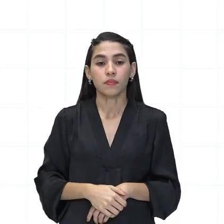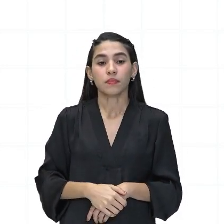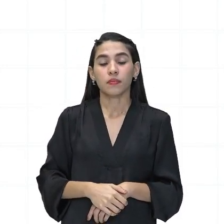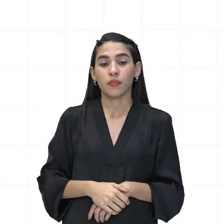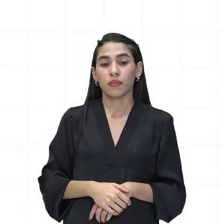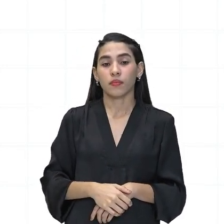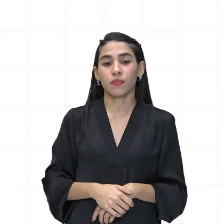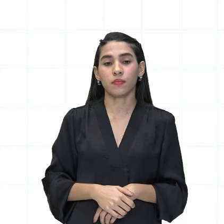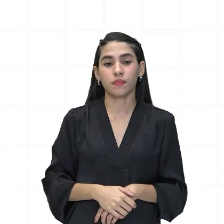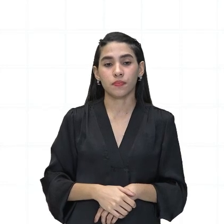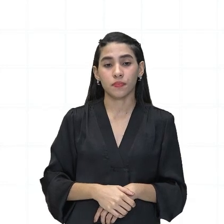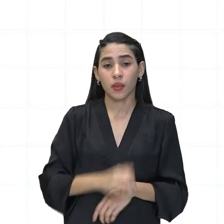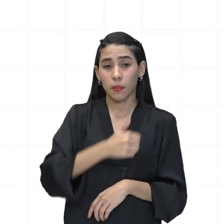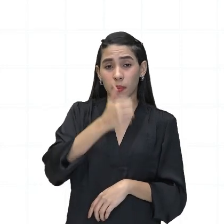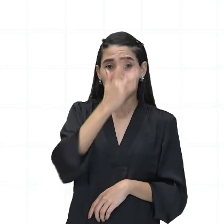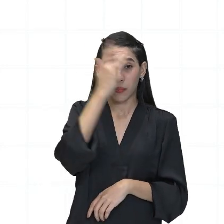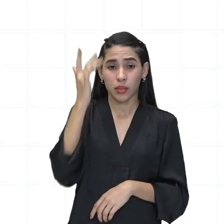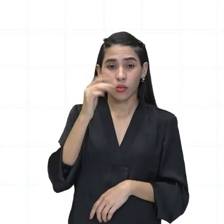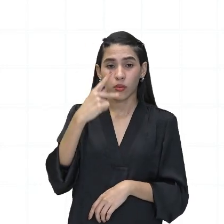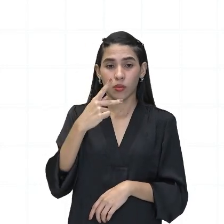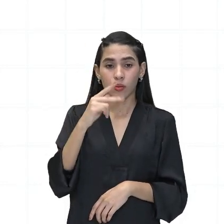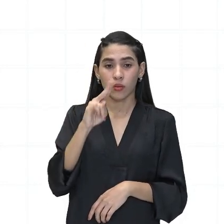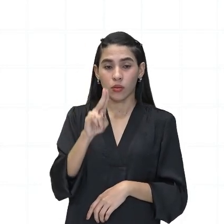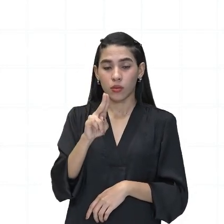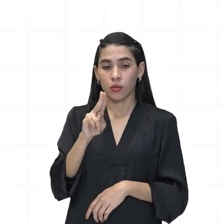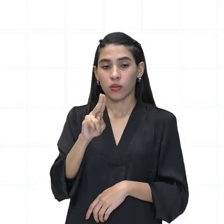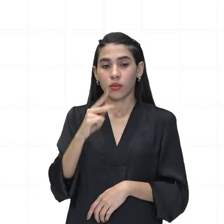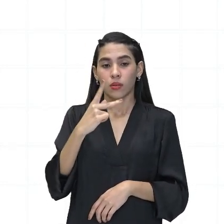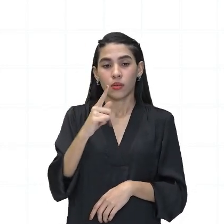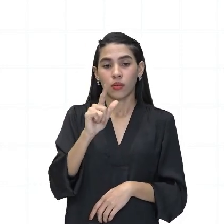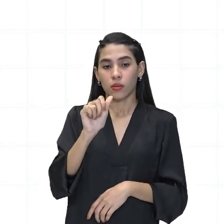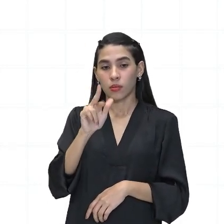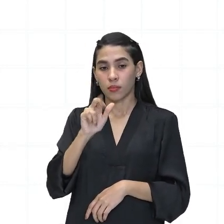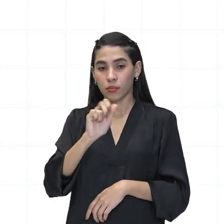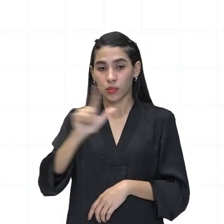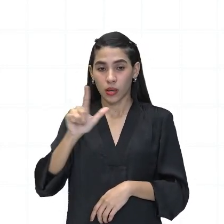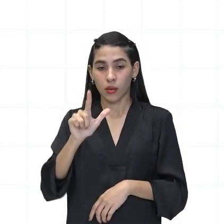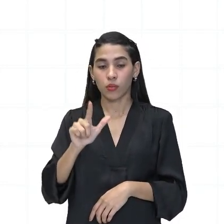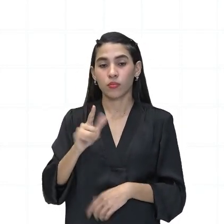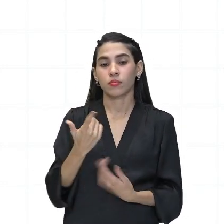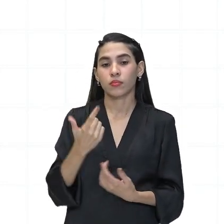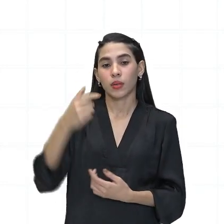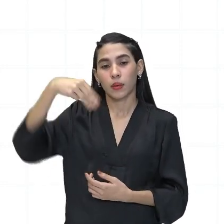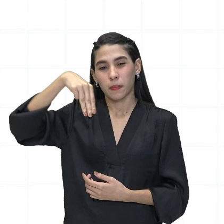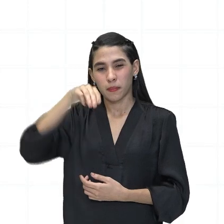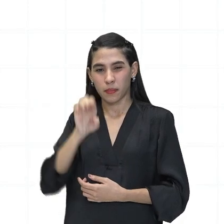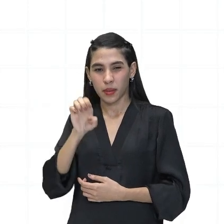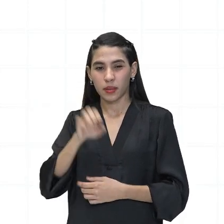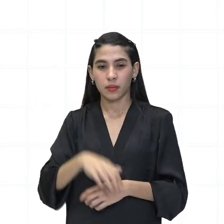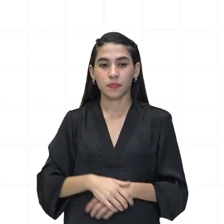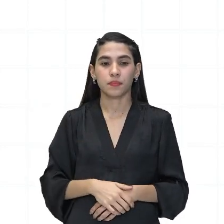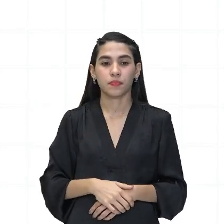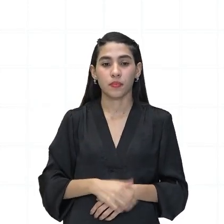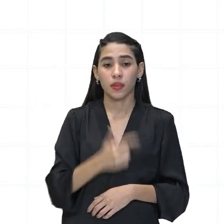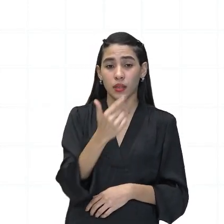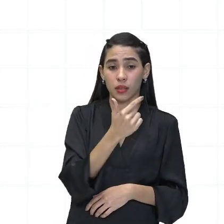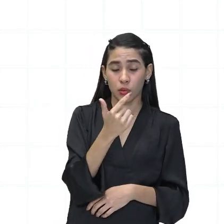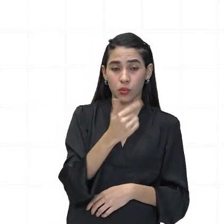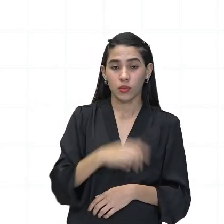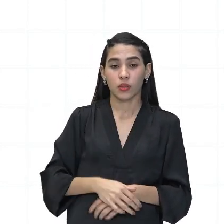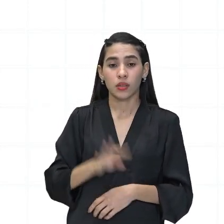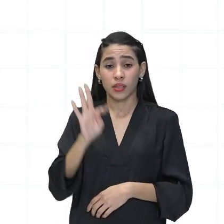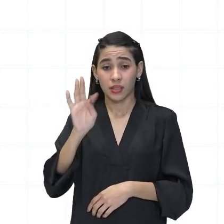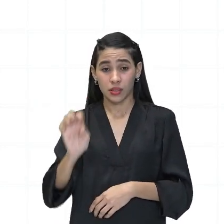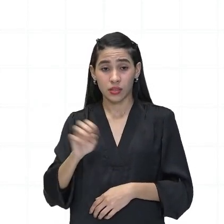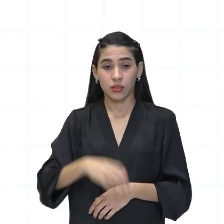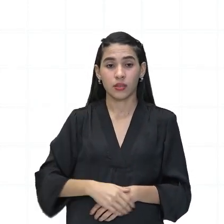plural. Então, primeira pessoa do plural, o pronome oblíquo que vai representar é o me. Segunda pessoa do singular, o ti. A terceira